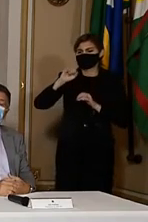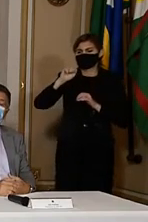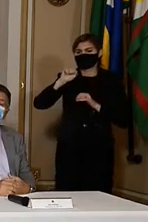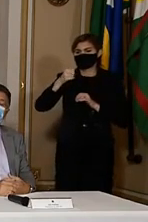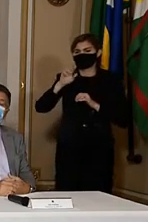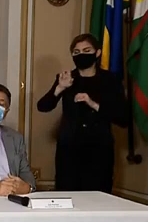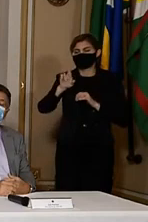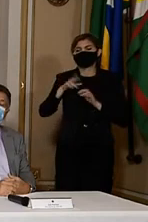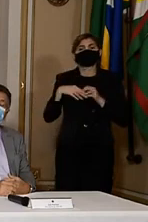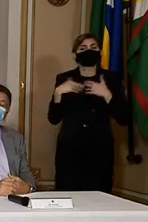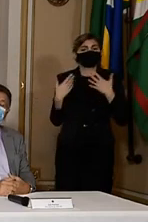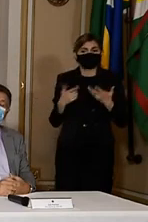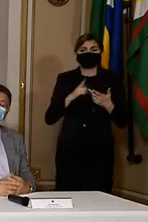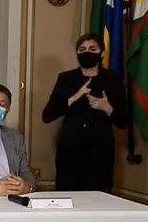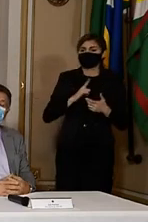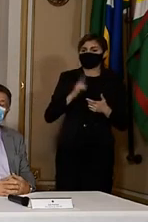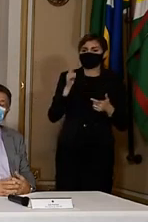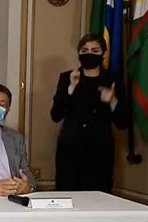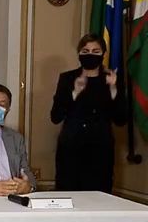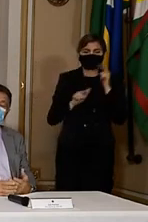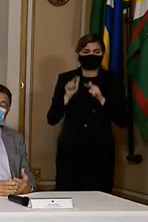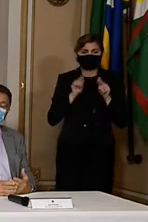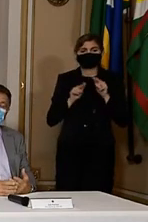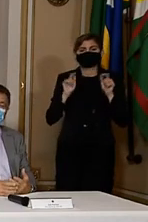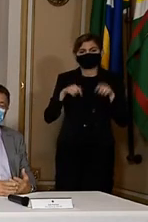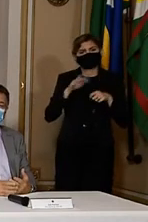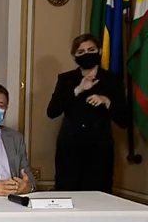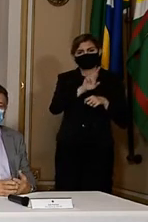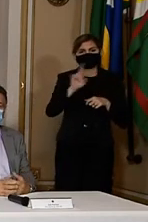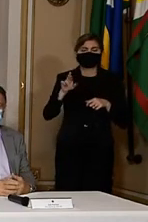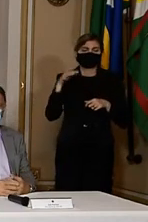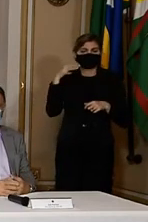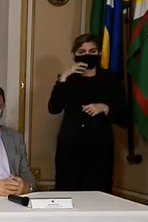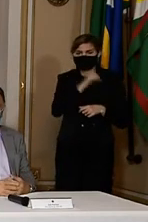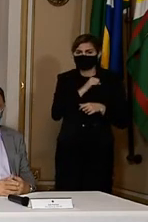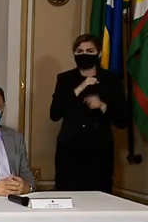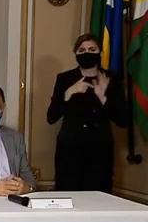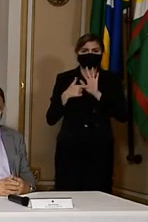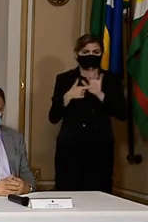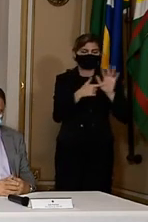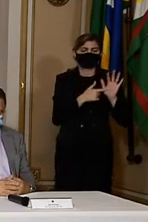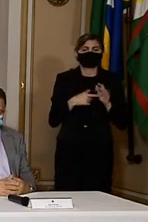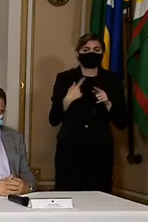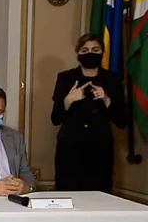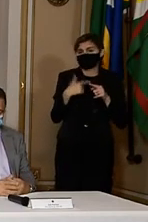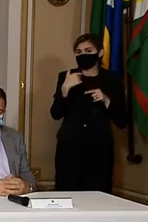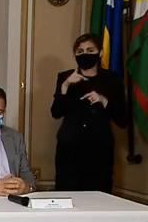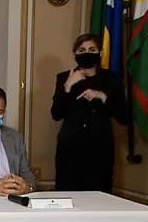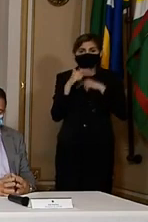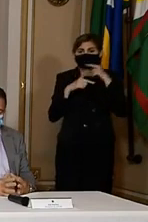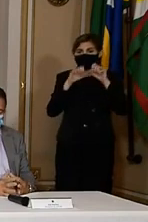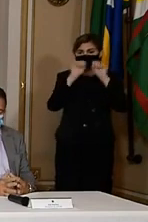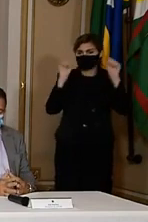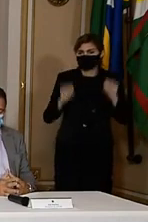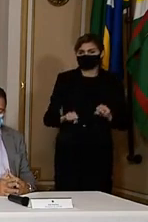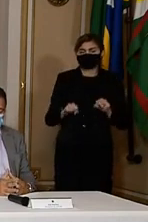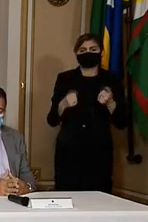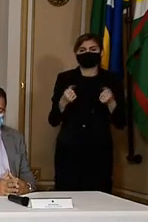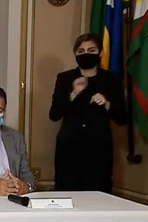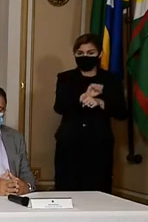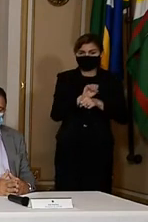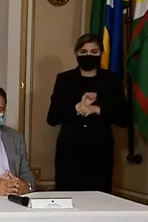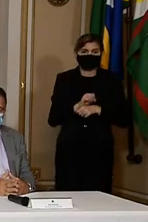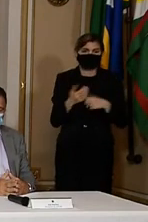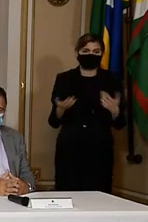e vamos ter condições realmente e dar respostas mais rápidas não dá para ter um sistema que desde que deixe de